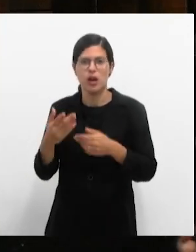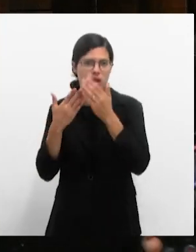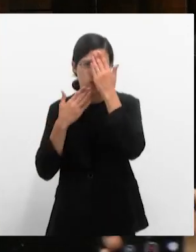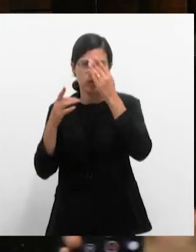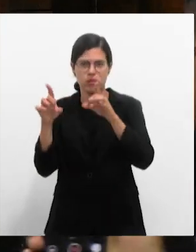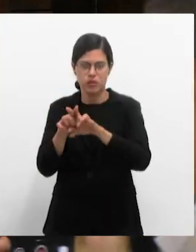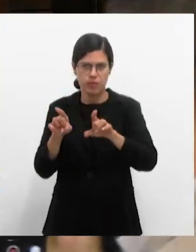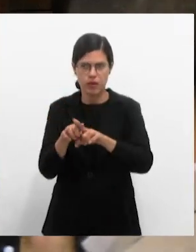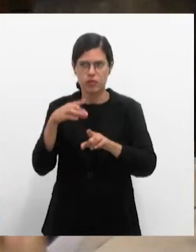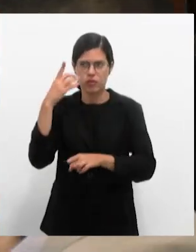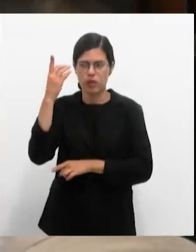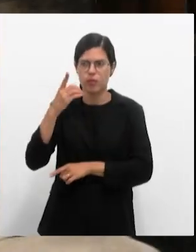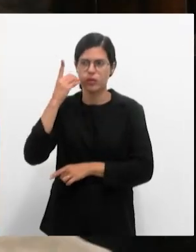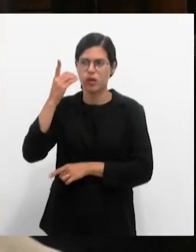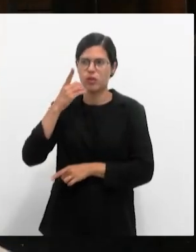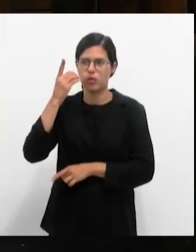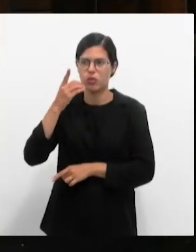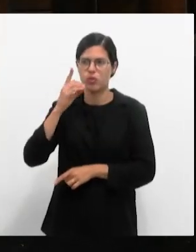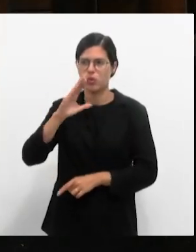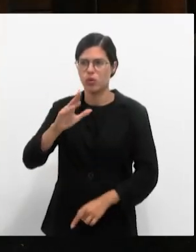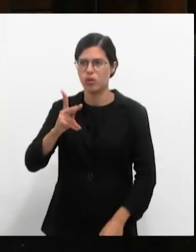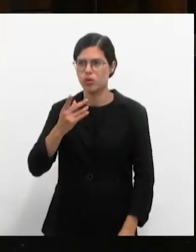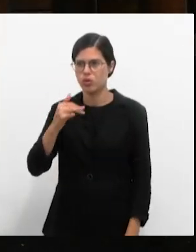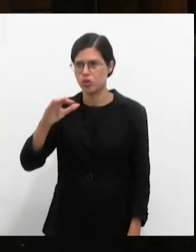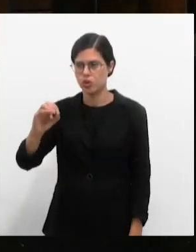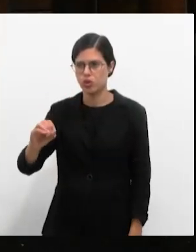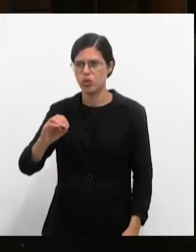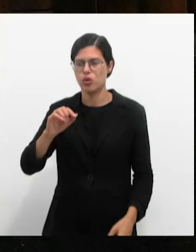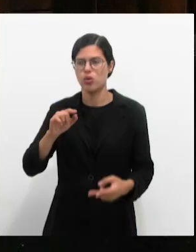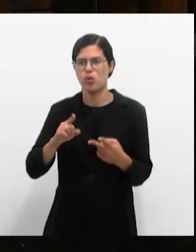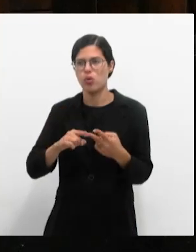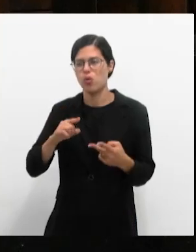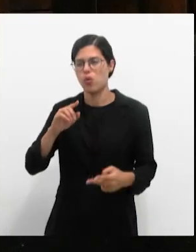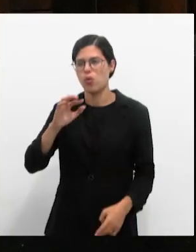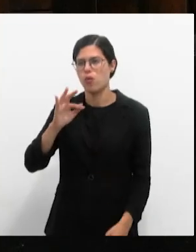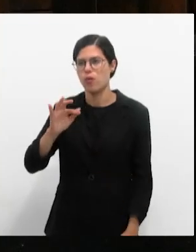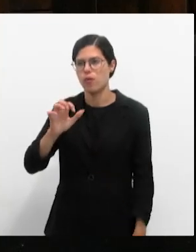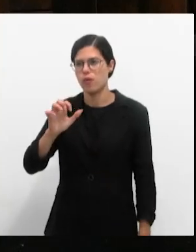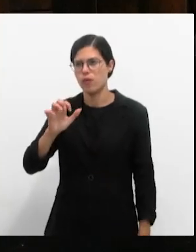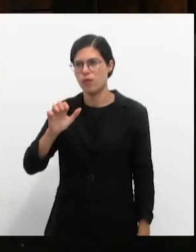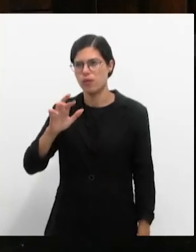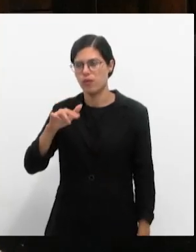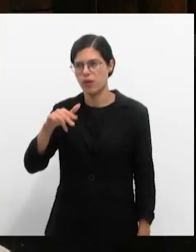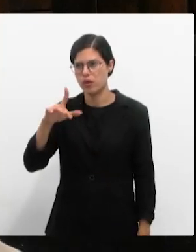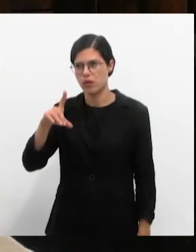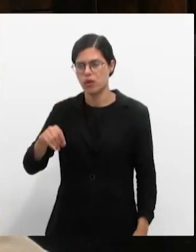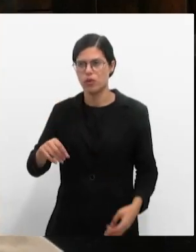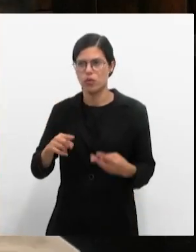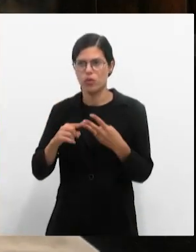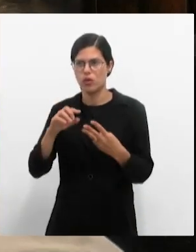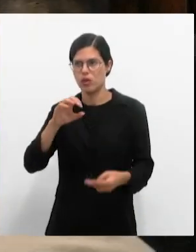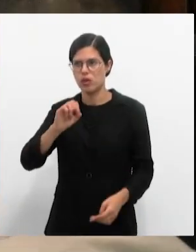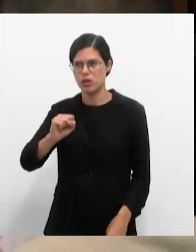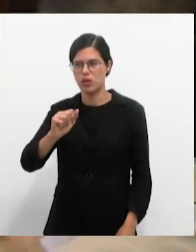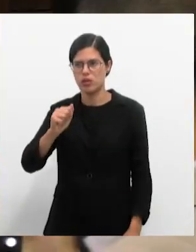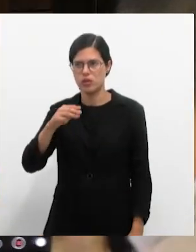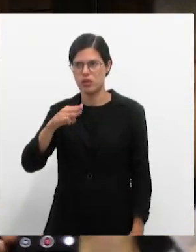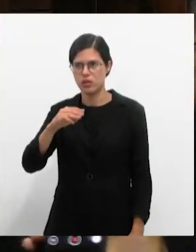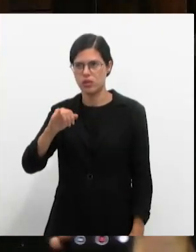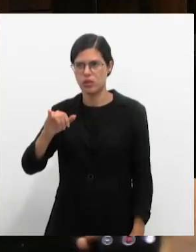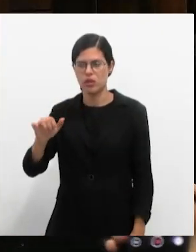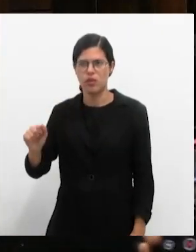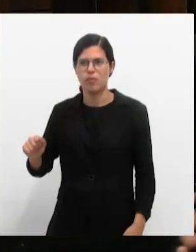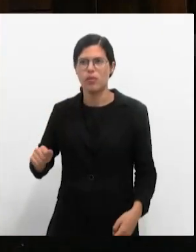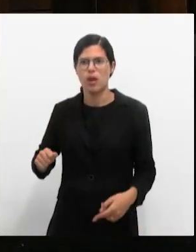aos deputados Chico Alencar, Fernanda Melchiona e Sâmia Bonfim por irem